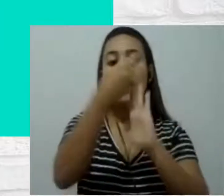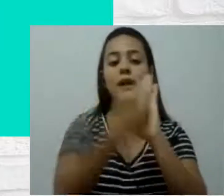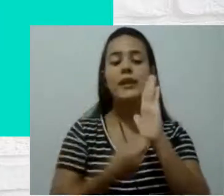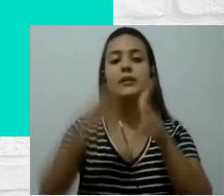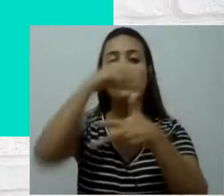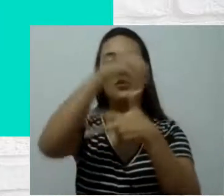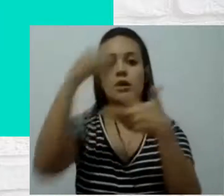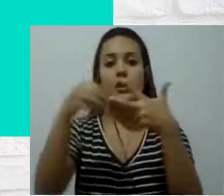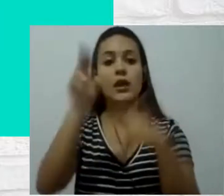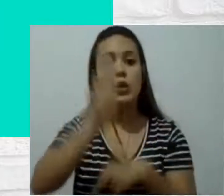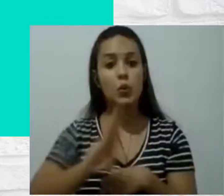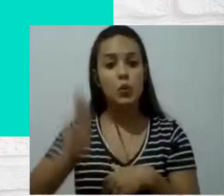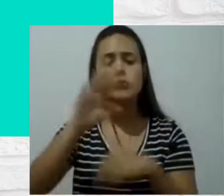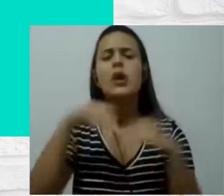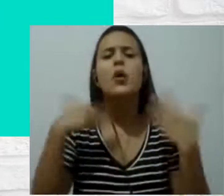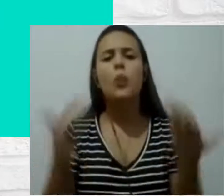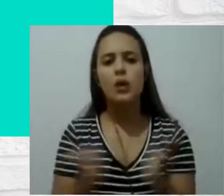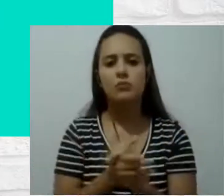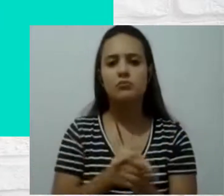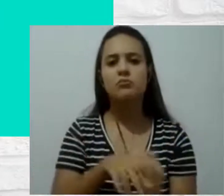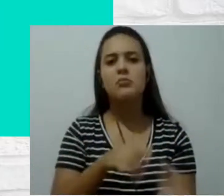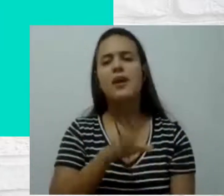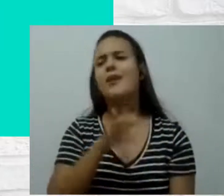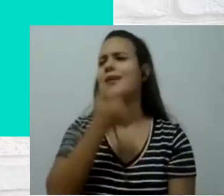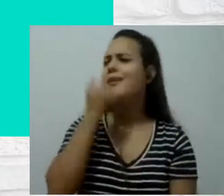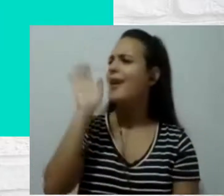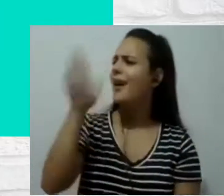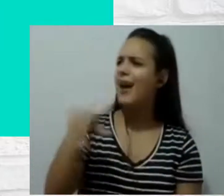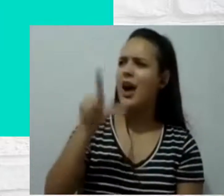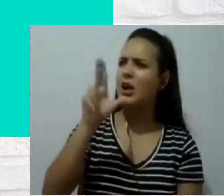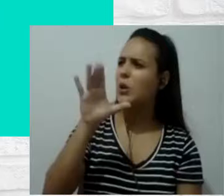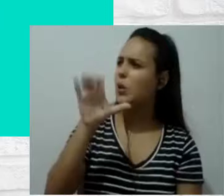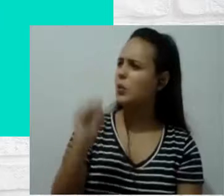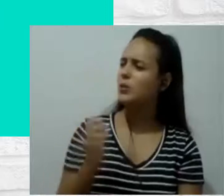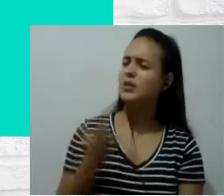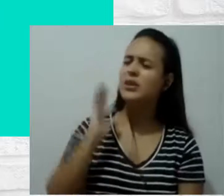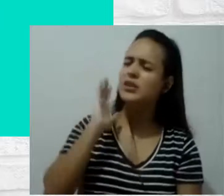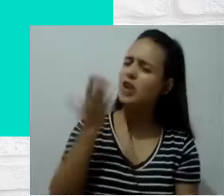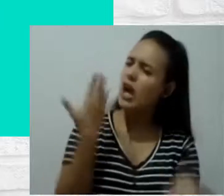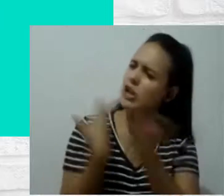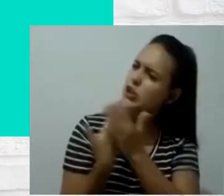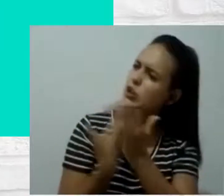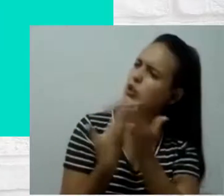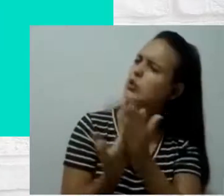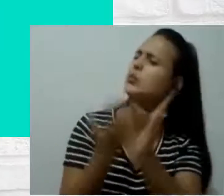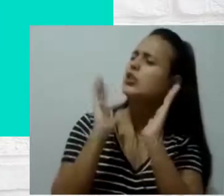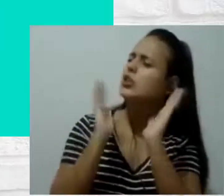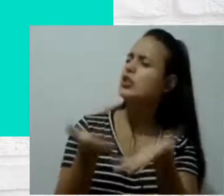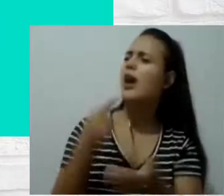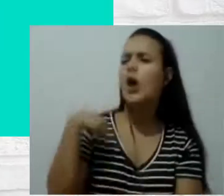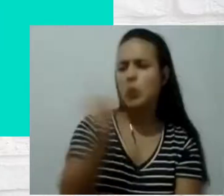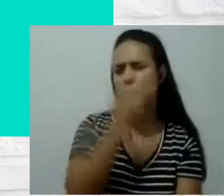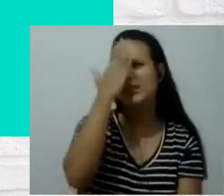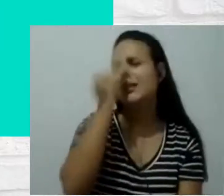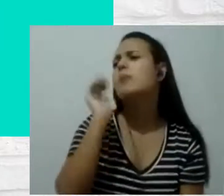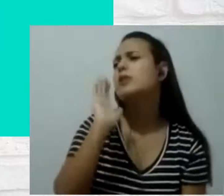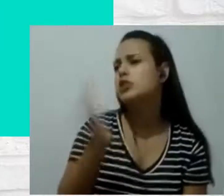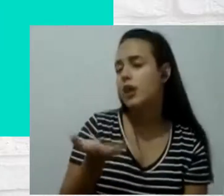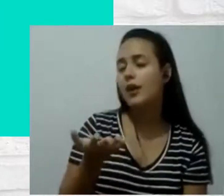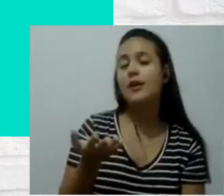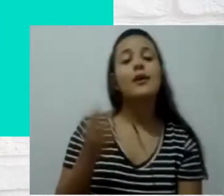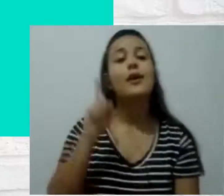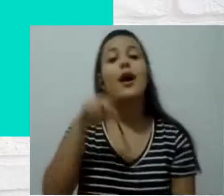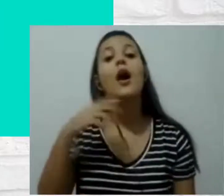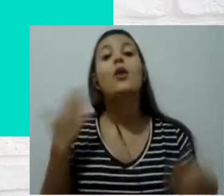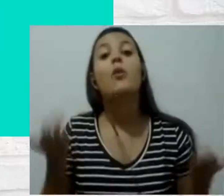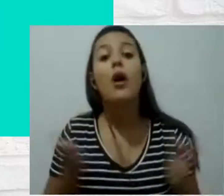significa esse tópico, que é qual é a redação utilizada no Enem. Talvez vocês vão pensar, Lucas, mas isso a gente